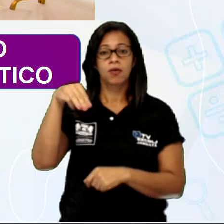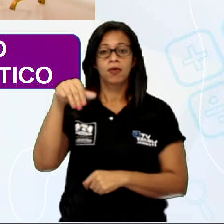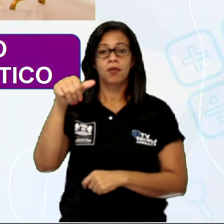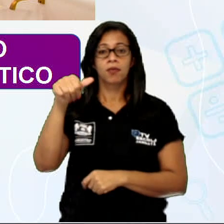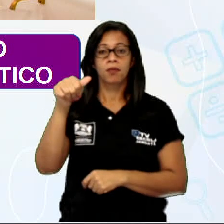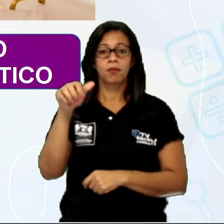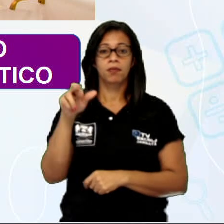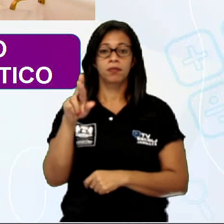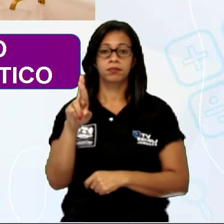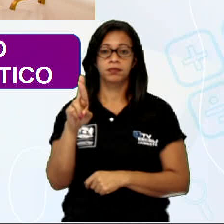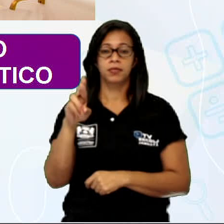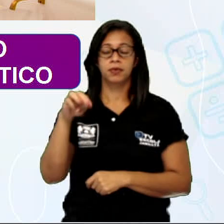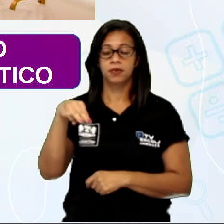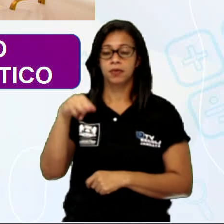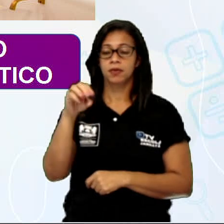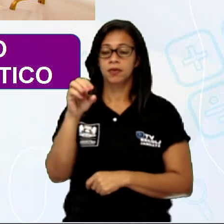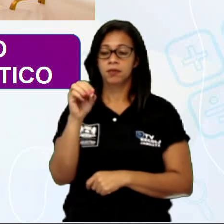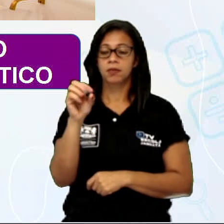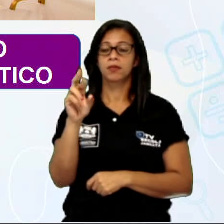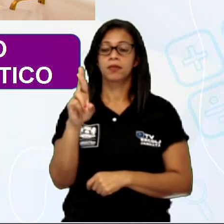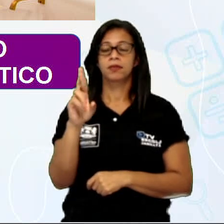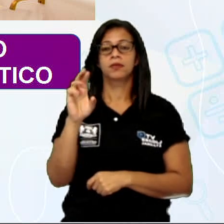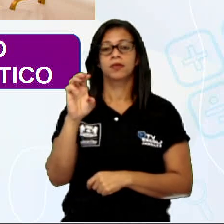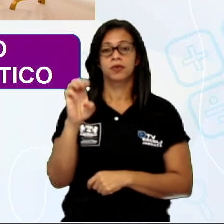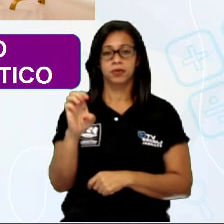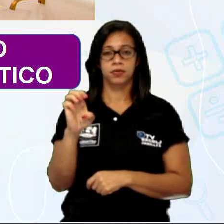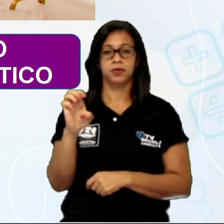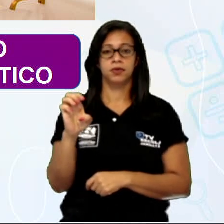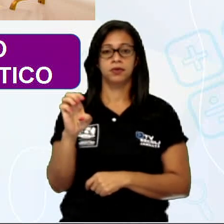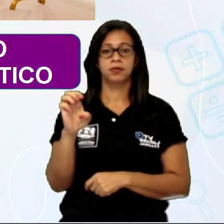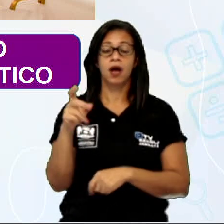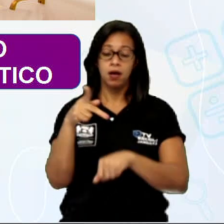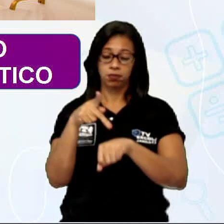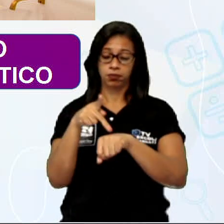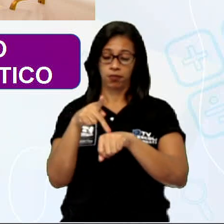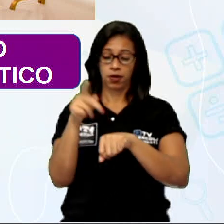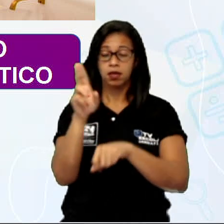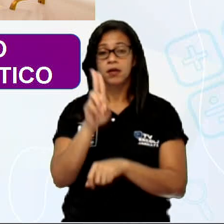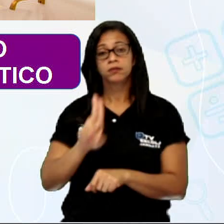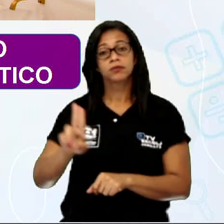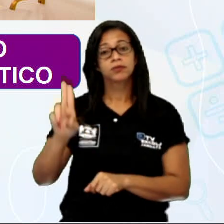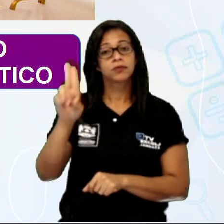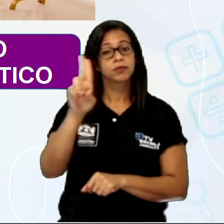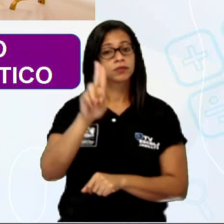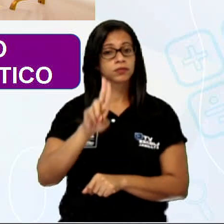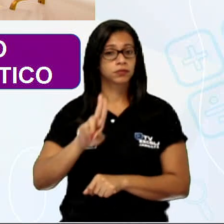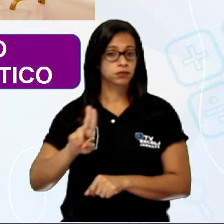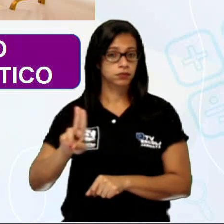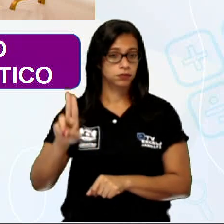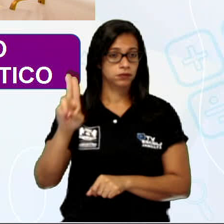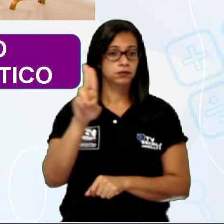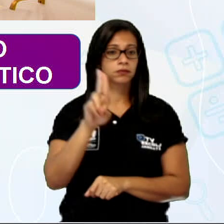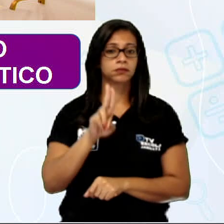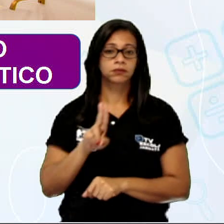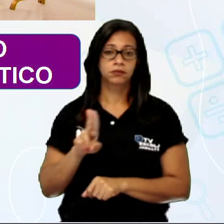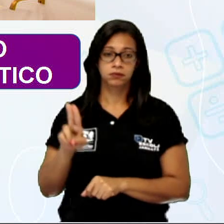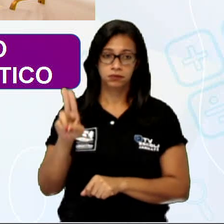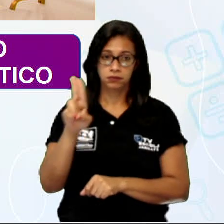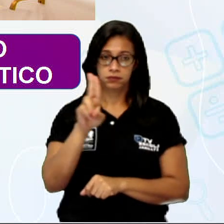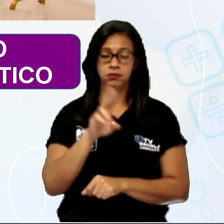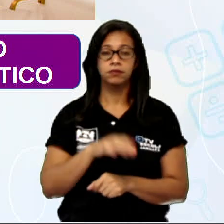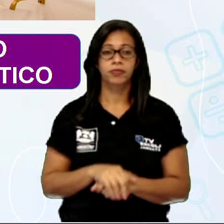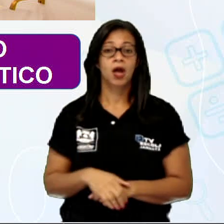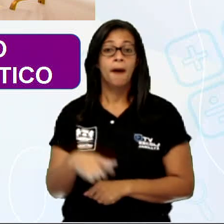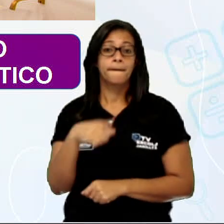mármore é também uma rocha bastante utilizada, né? Para poder obter o mármore, ele é minerado,